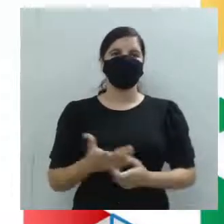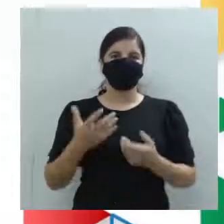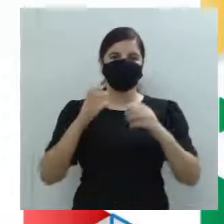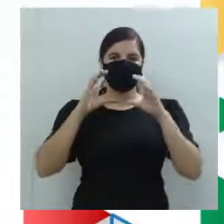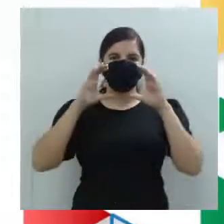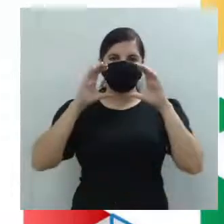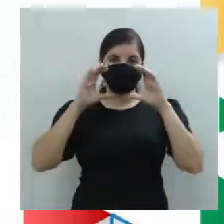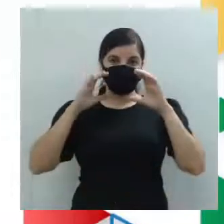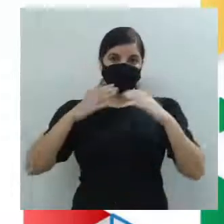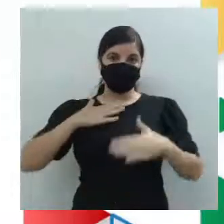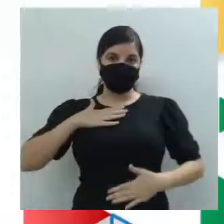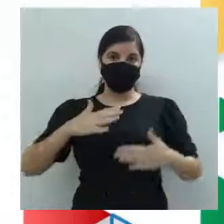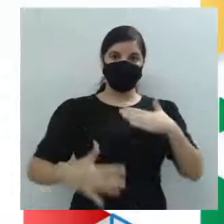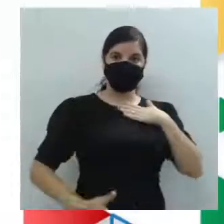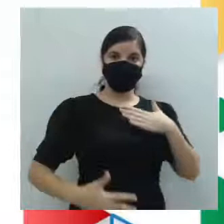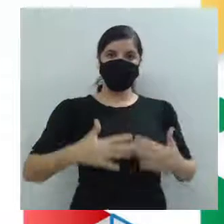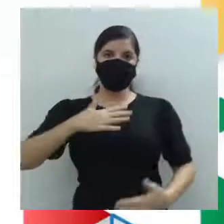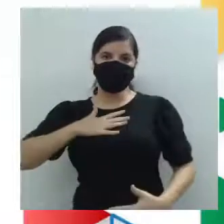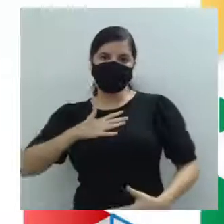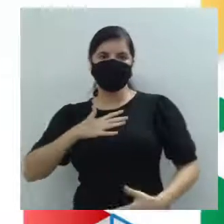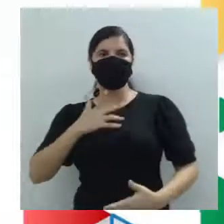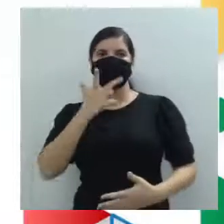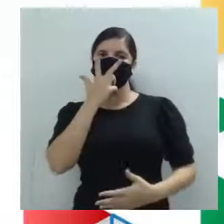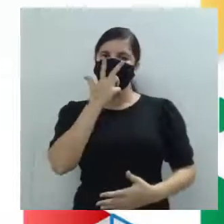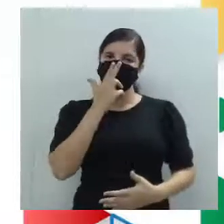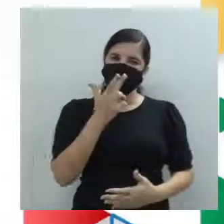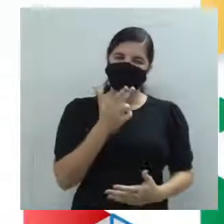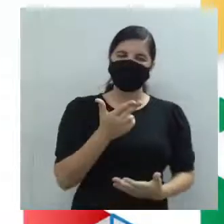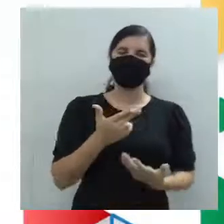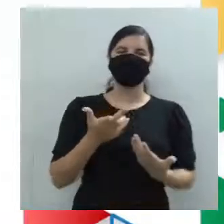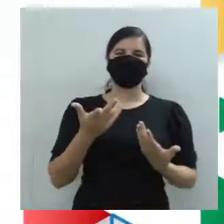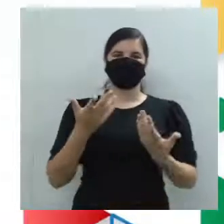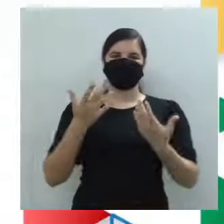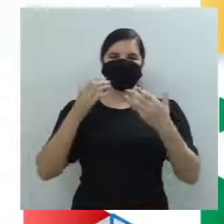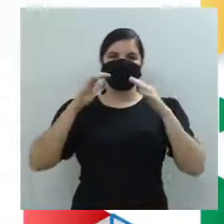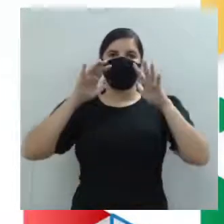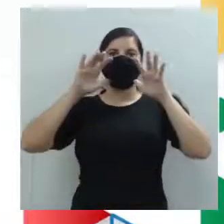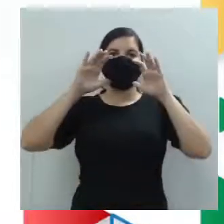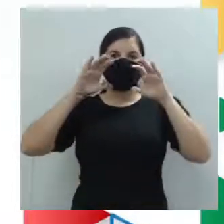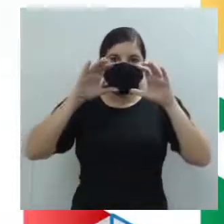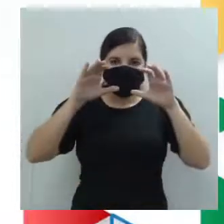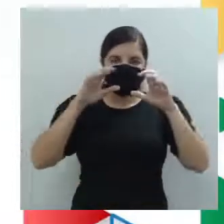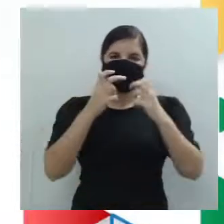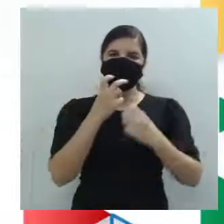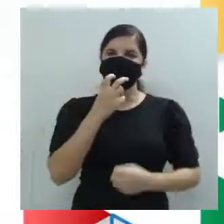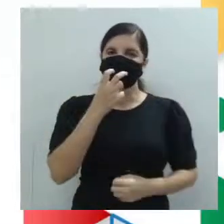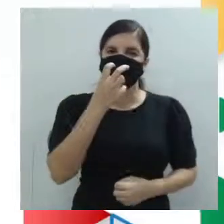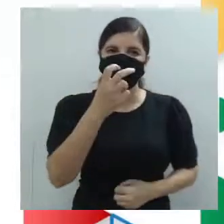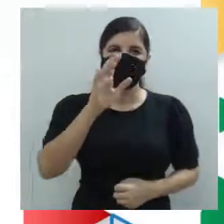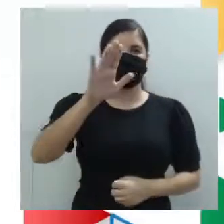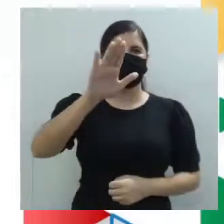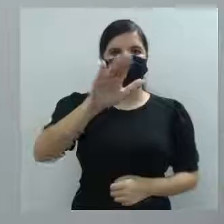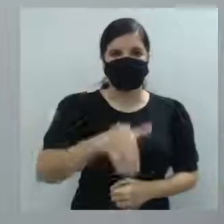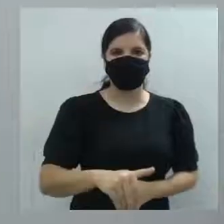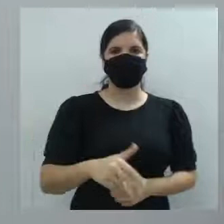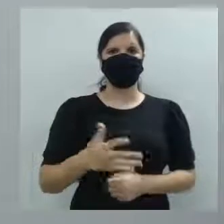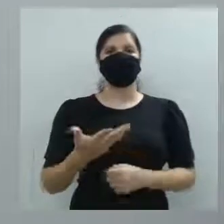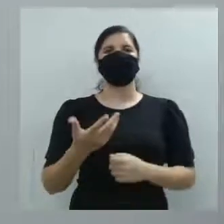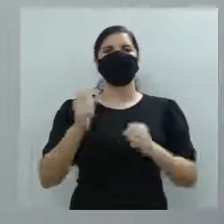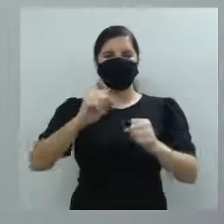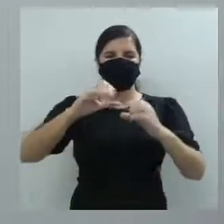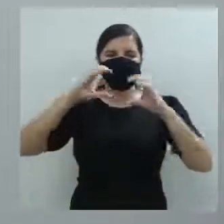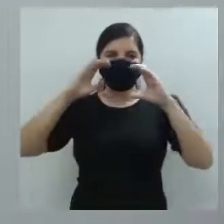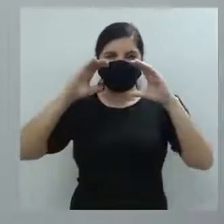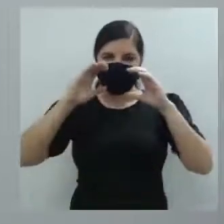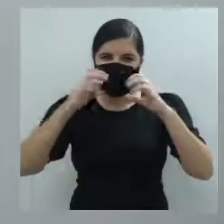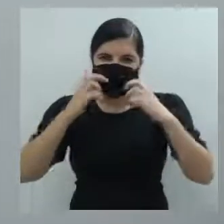postura corporal e possivelmente, veja só, o elemento paralinguístico deve ser o quê? O grito. Então a pessoa pode estar gritando